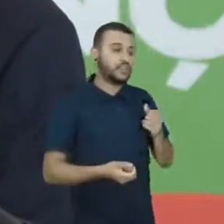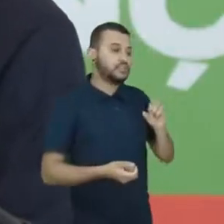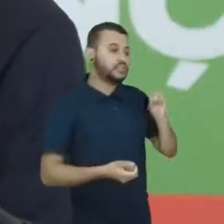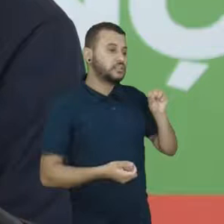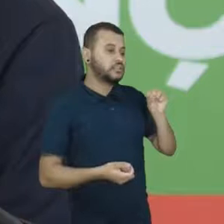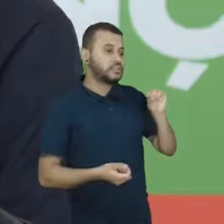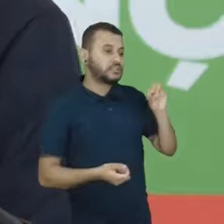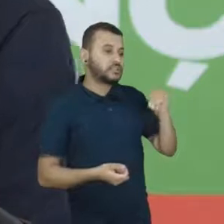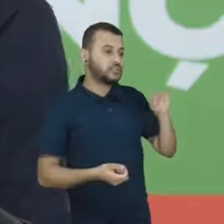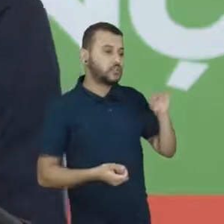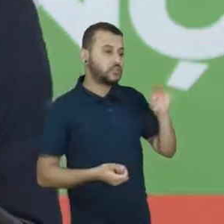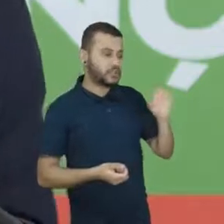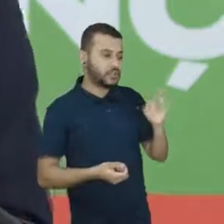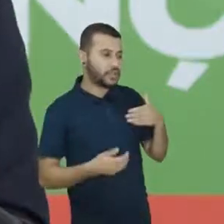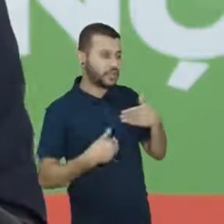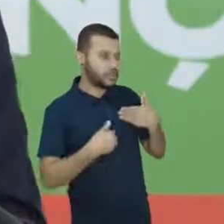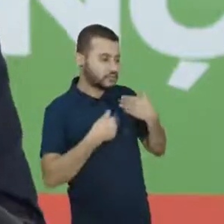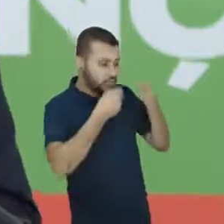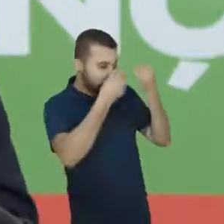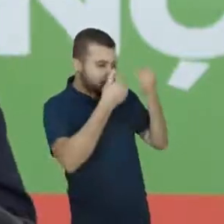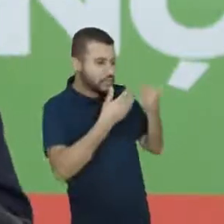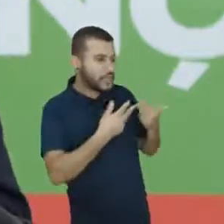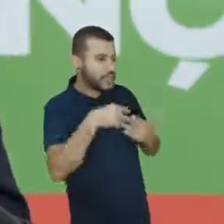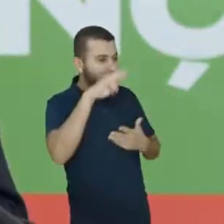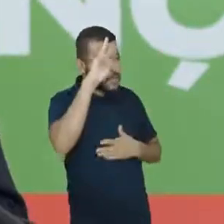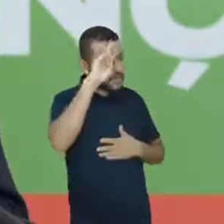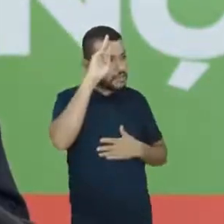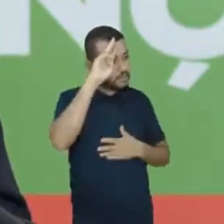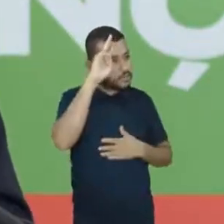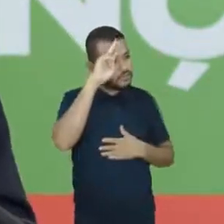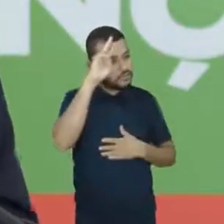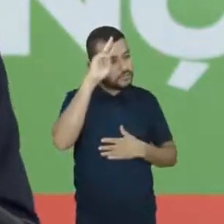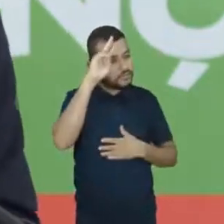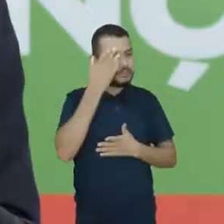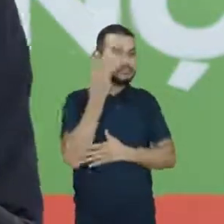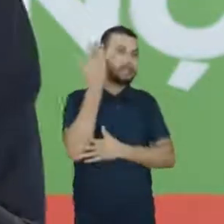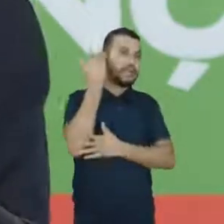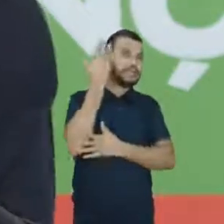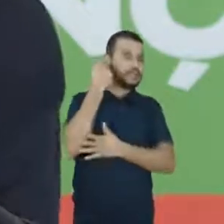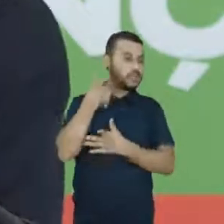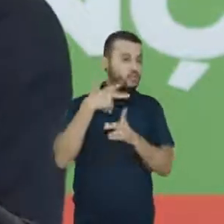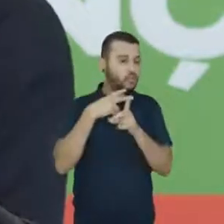lembrar que quando eu ganhei as eleições de 2003,